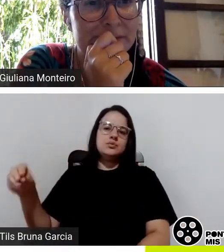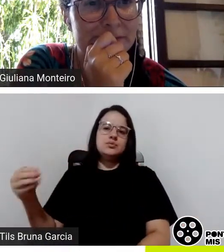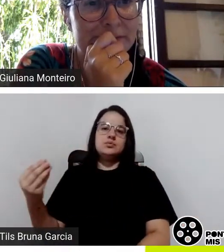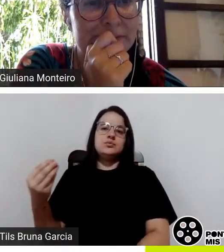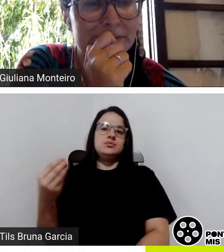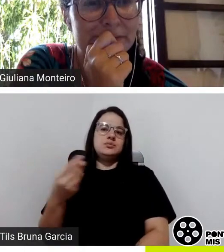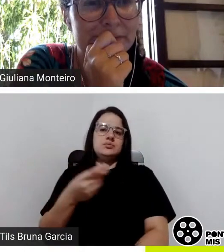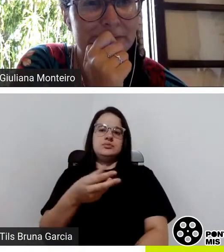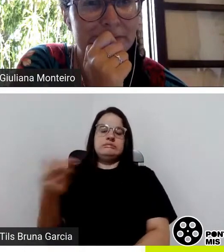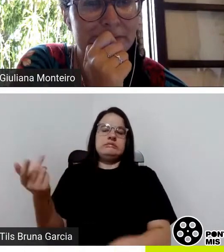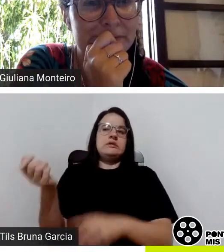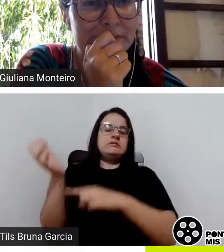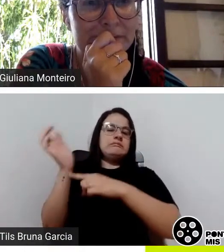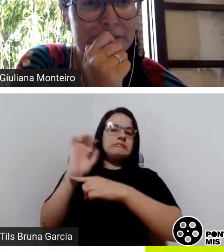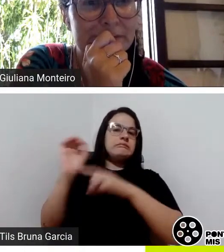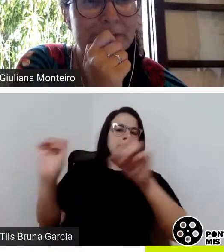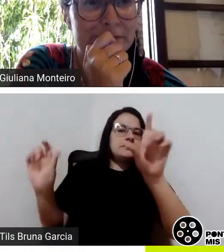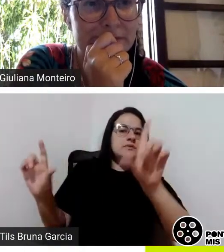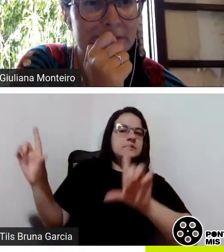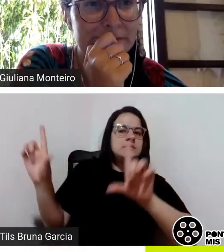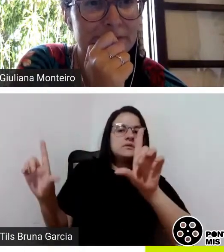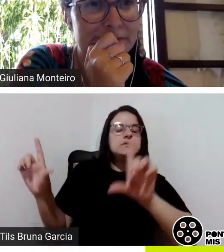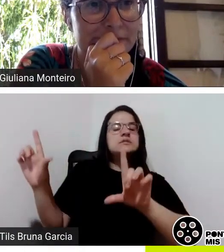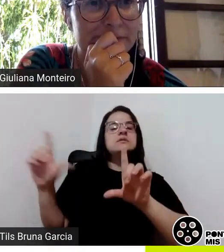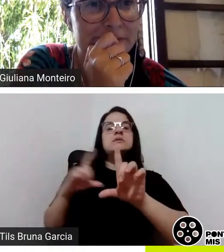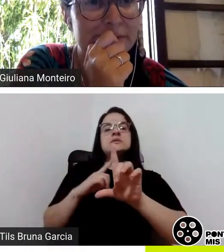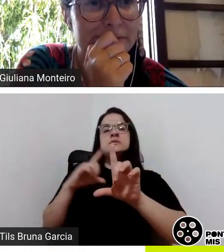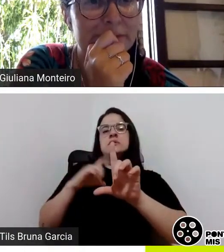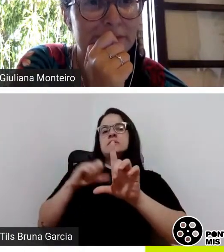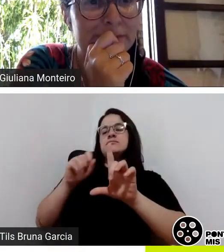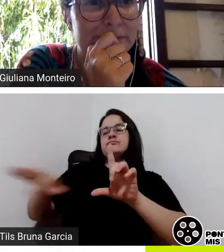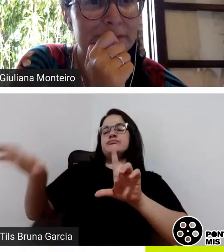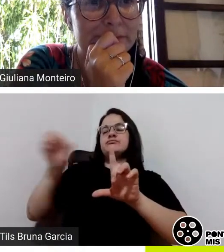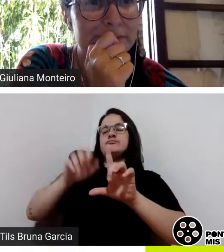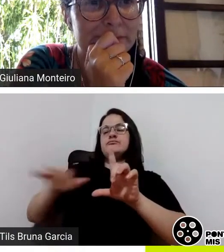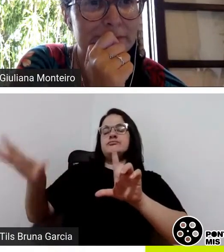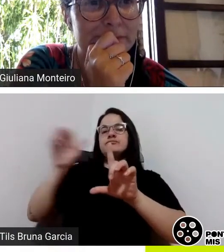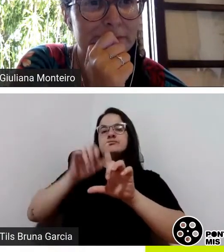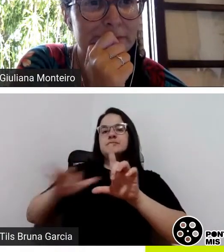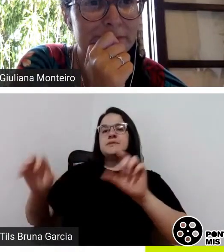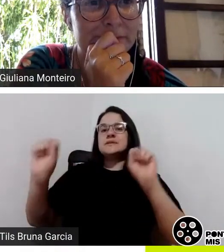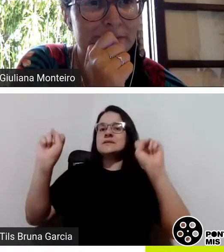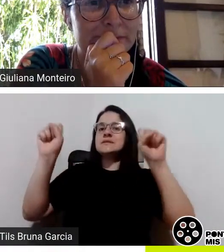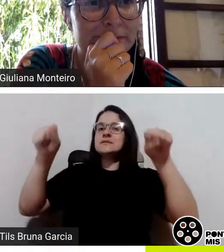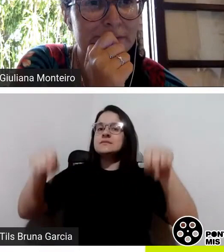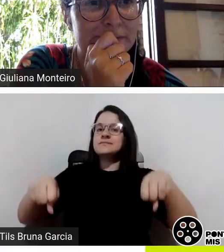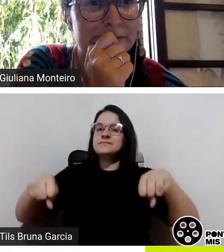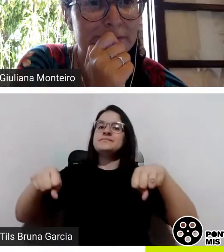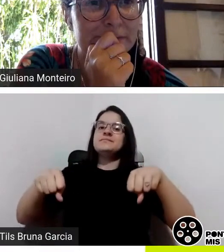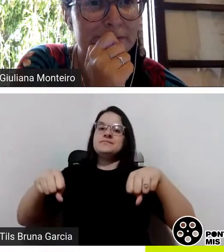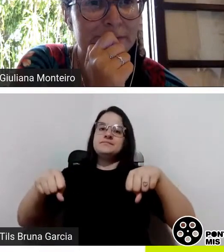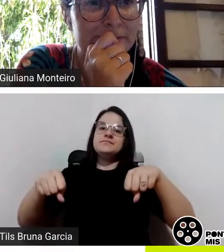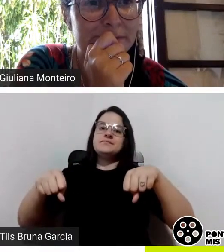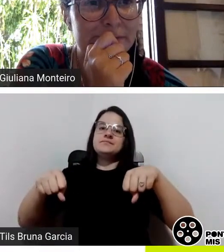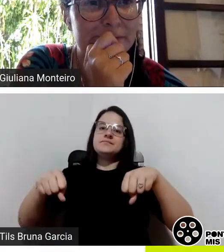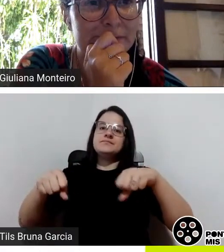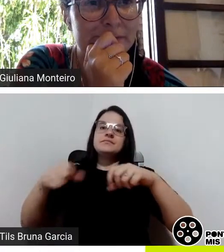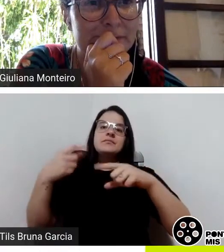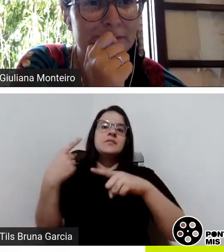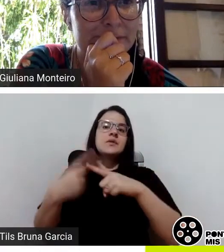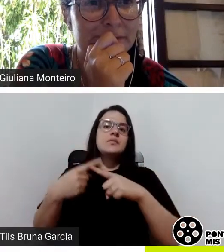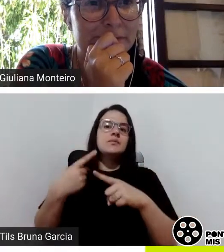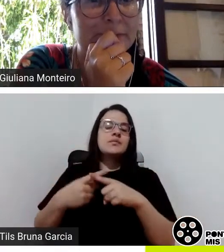de mídia, vai mudar a dramaturgia, já mudou totalmente o jeito de se fazer, de se pensar na dramaturgia, mas nada